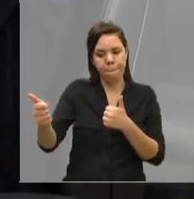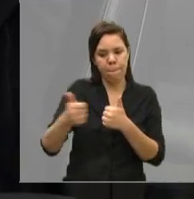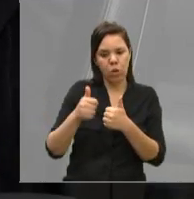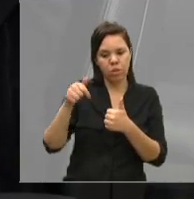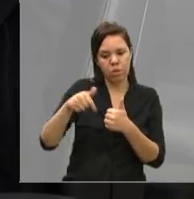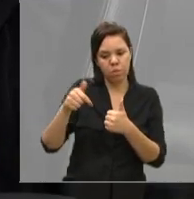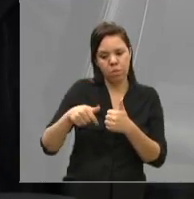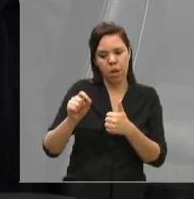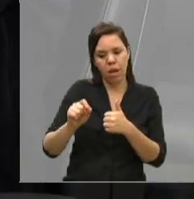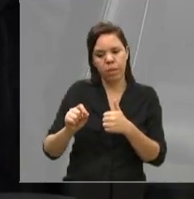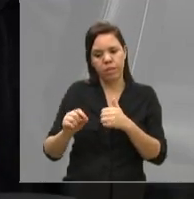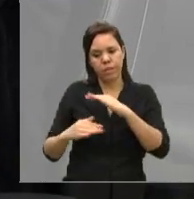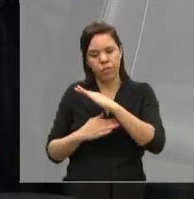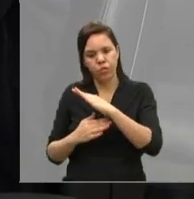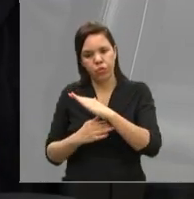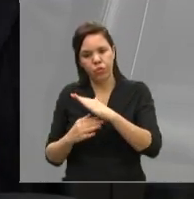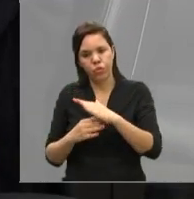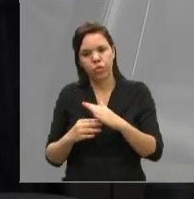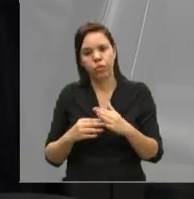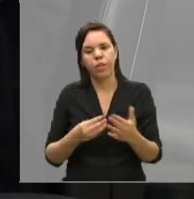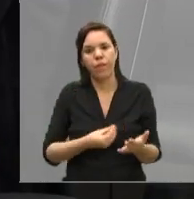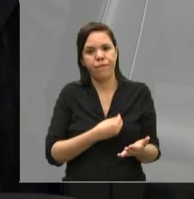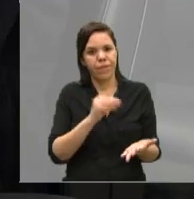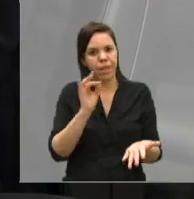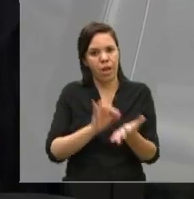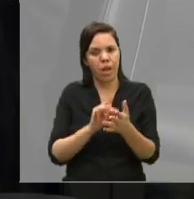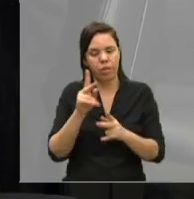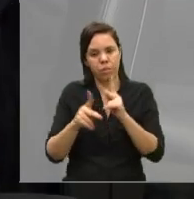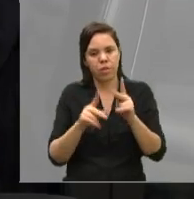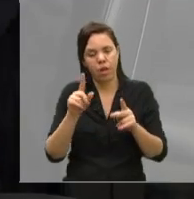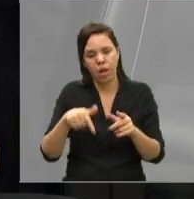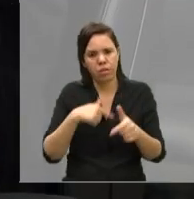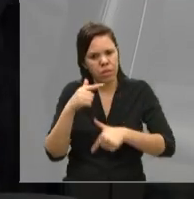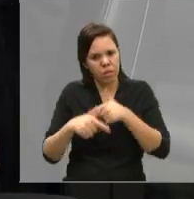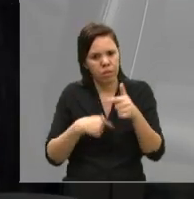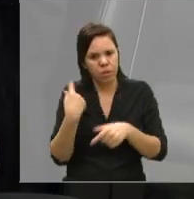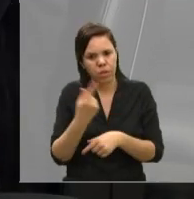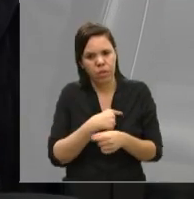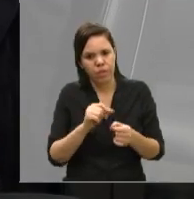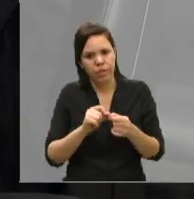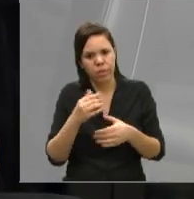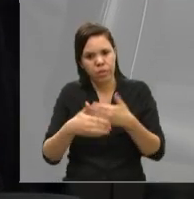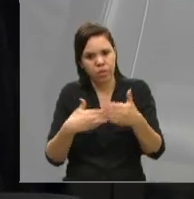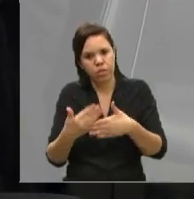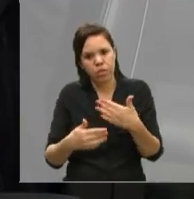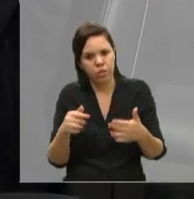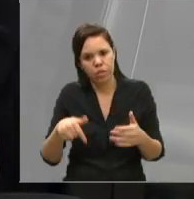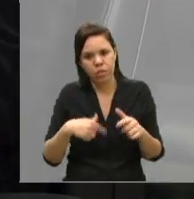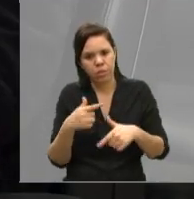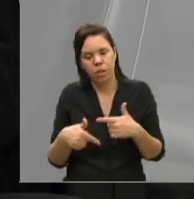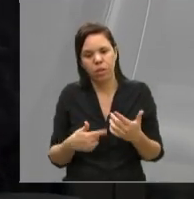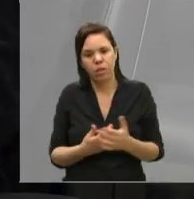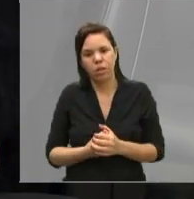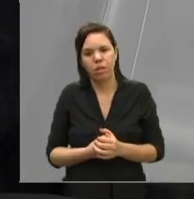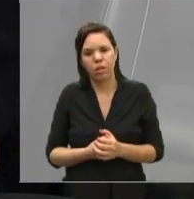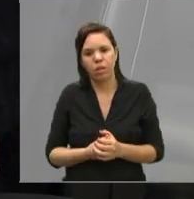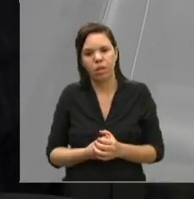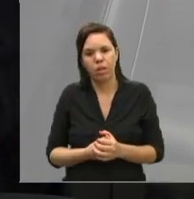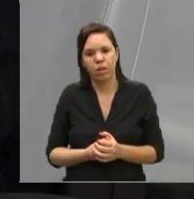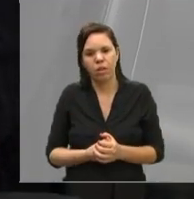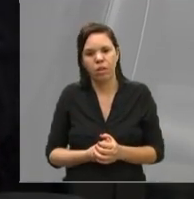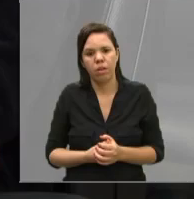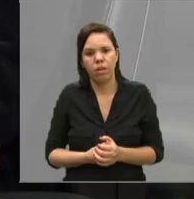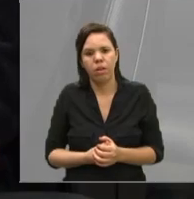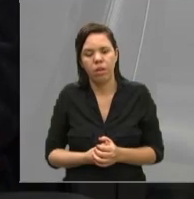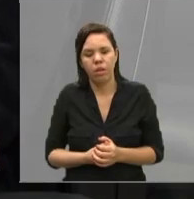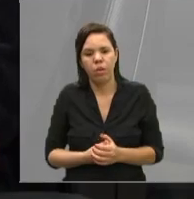das pessoas. Então, esse é o desafio, o exercício que nós fazemos cotidianamente nesse trabalho de construção desse mandato.